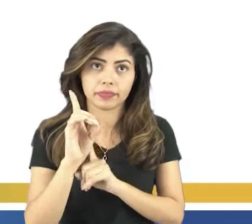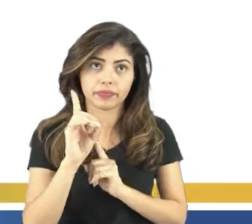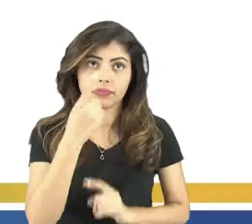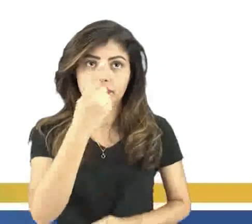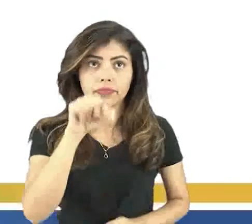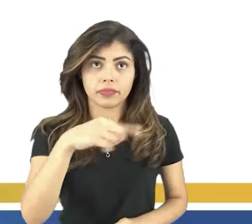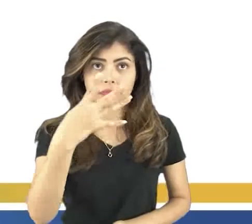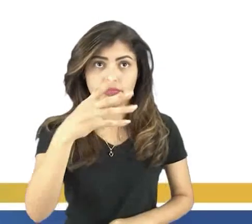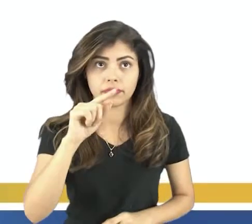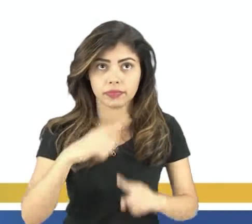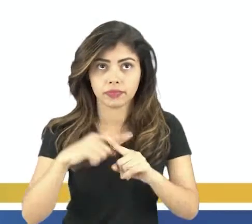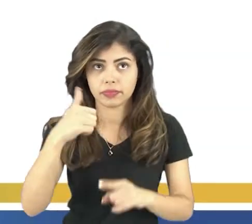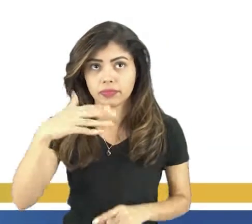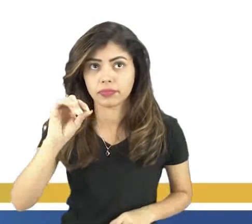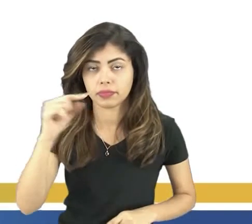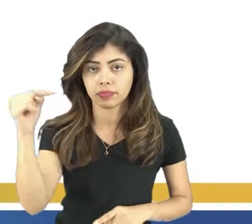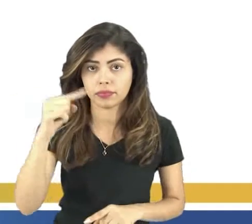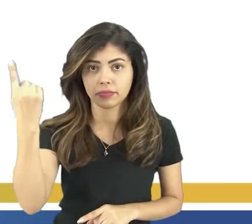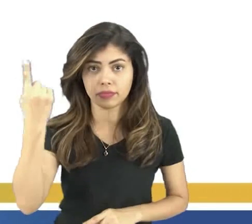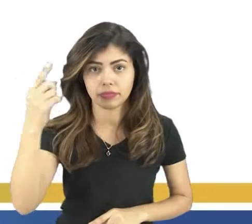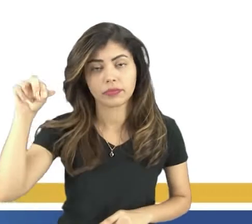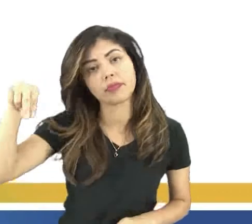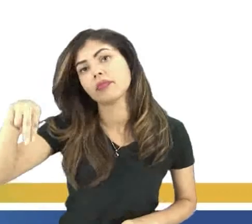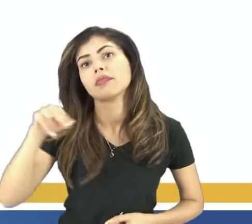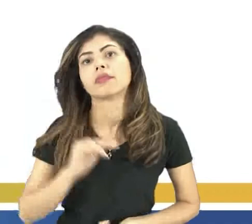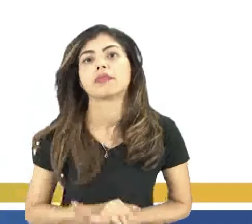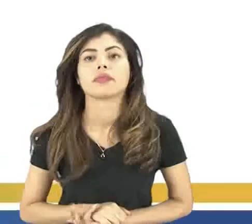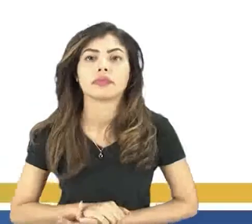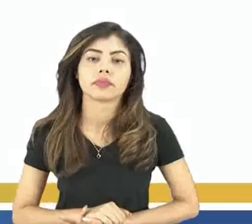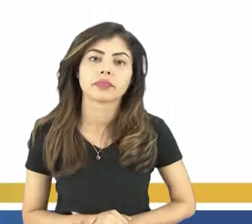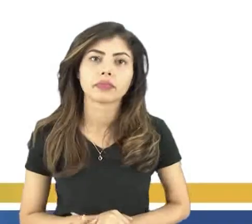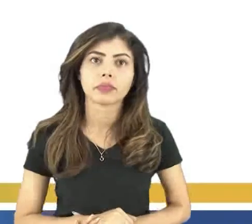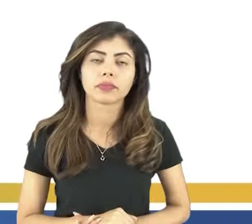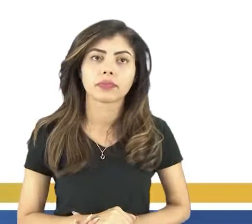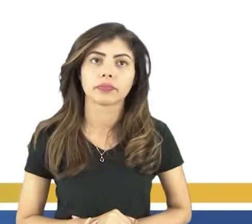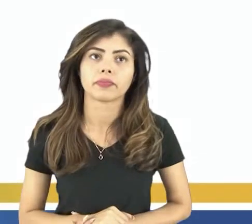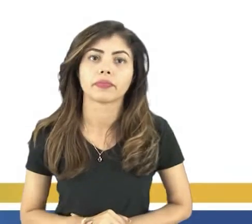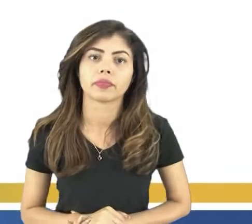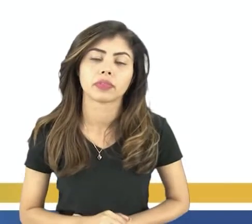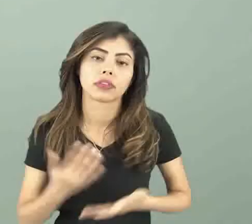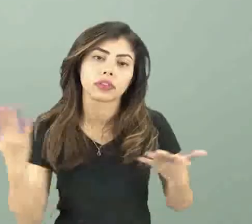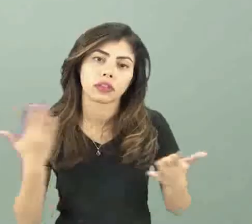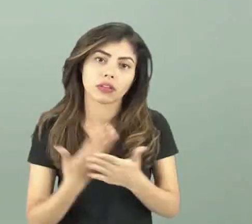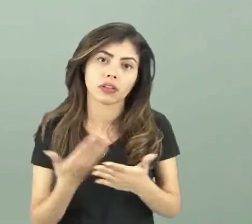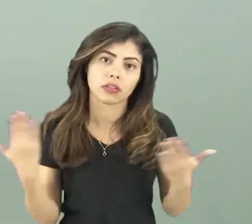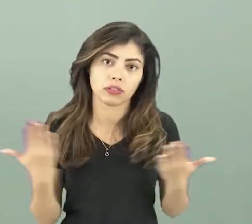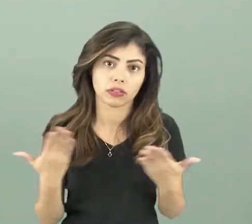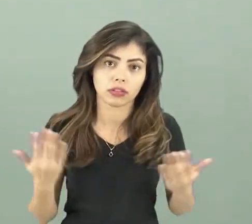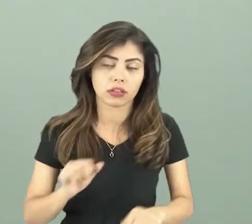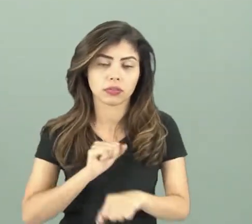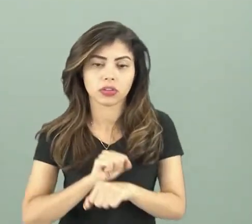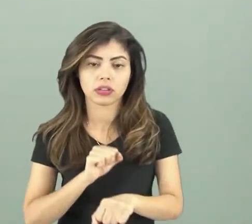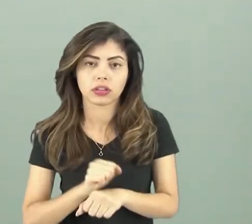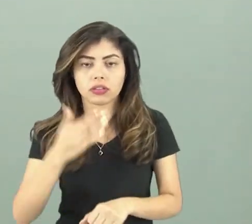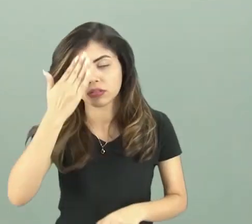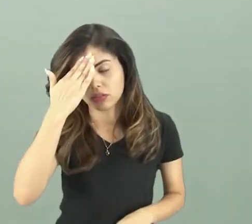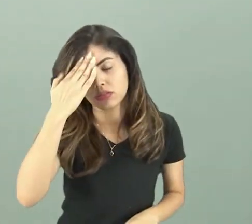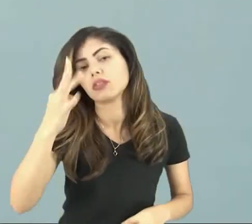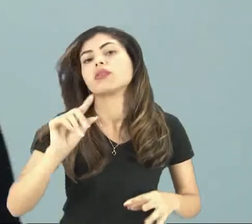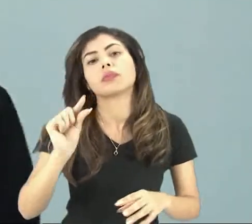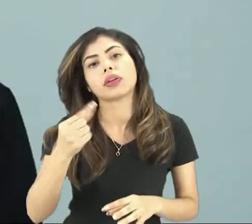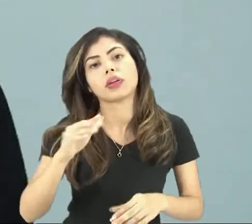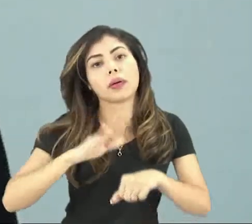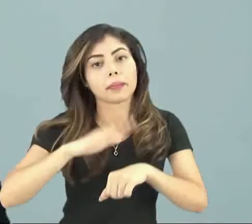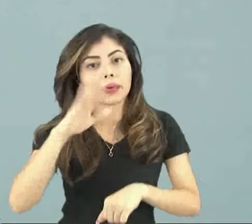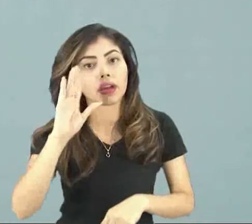a 1,4 vezes 10 elevado a menos 1 newtons. Então essa foi a nossa aula de hoje. Eu espero que vocês tenham entendido um pouco